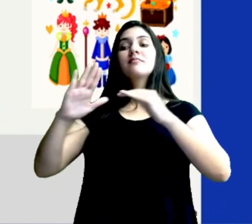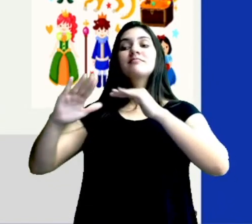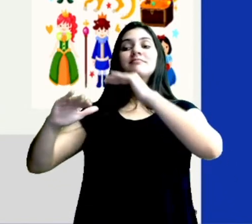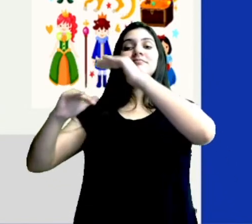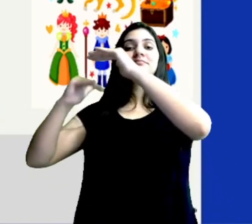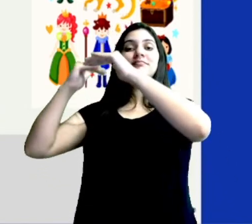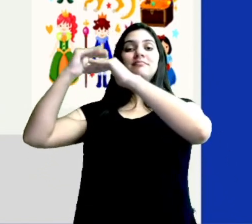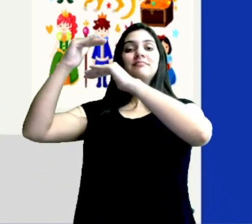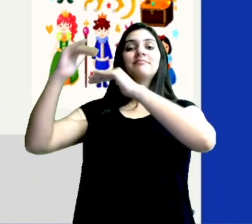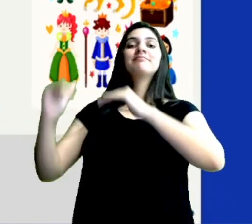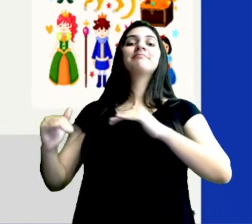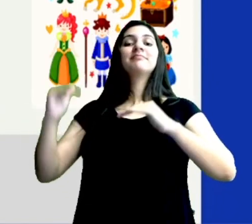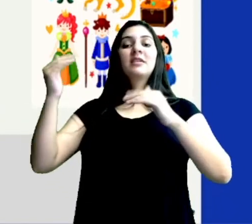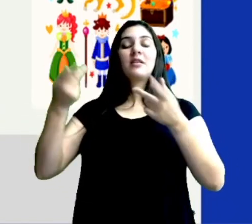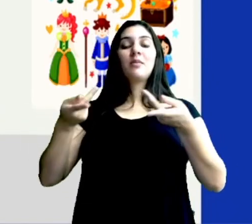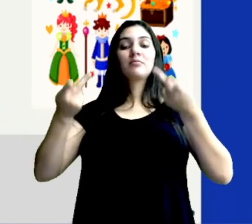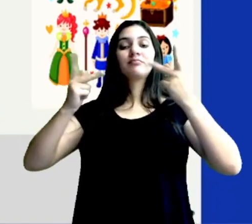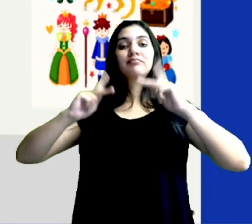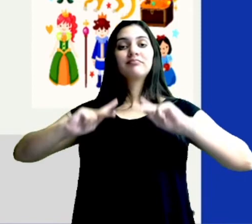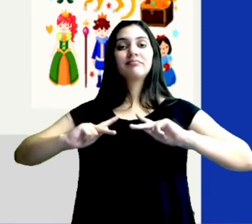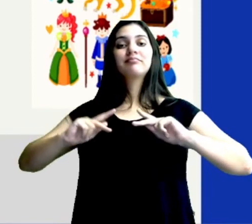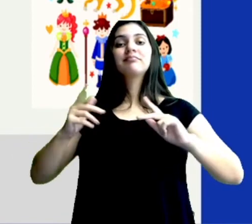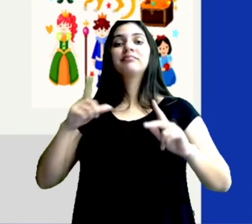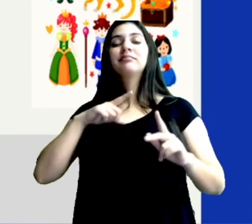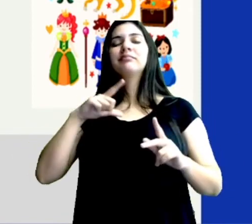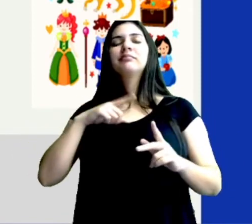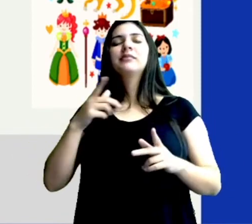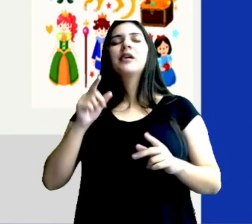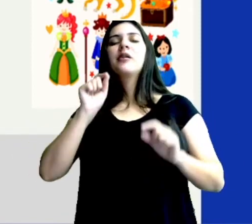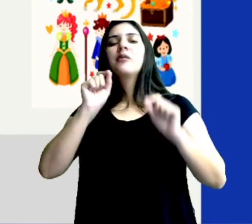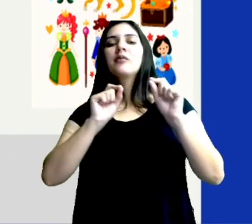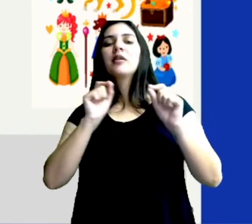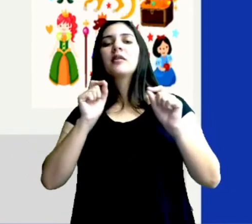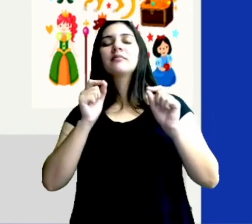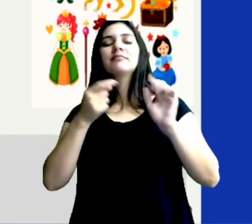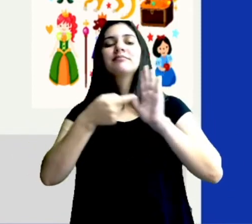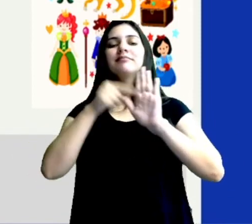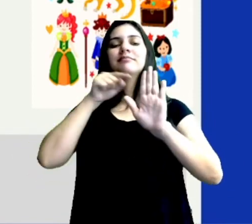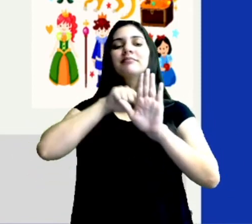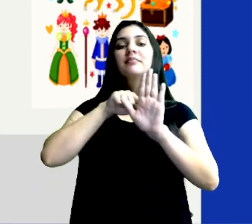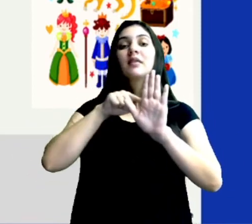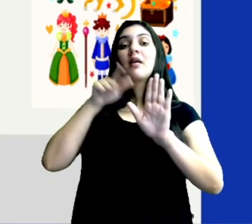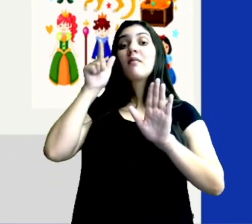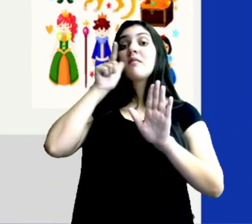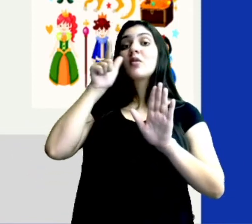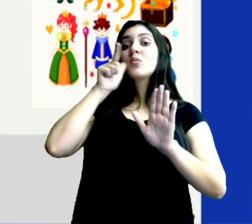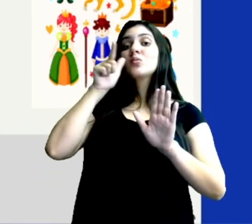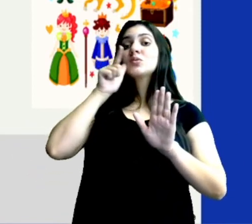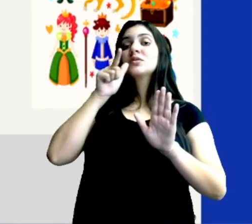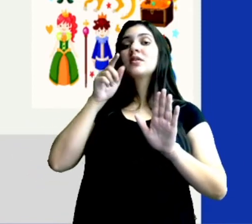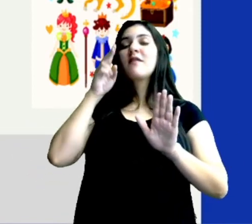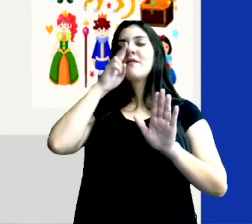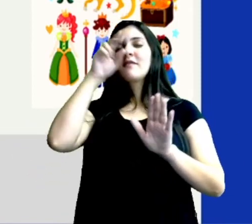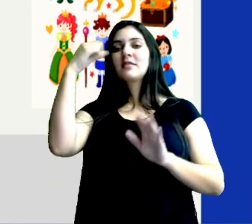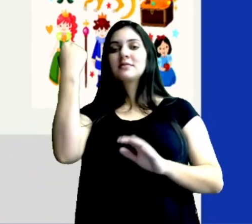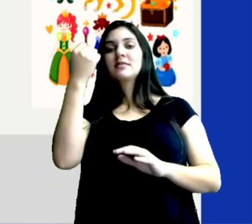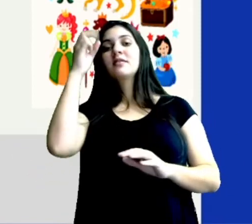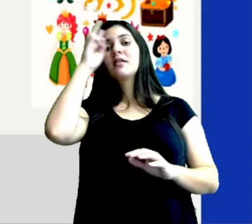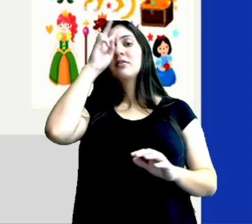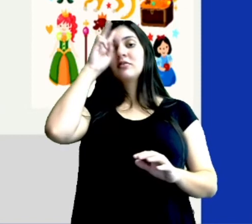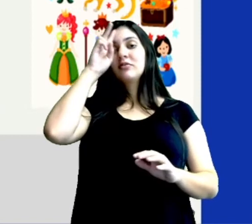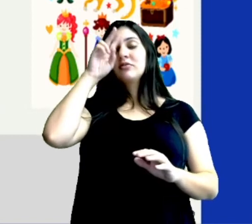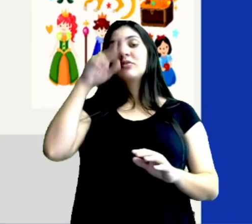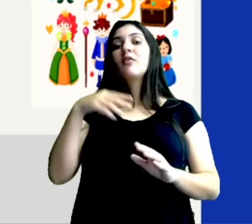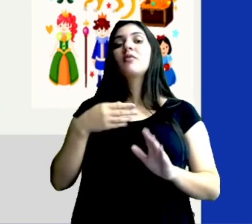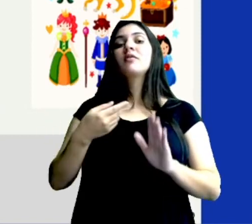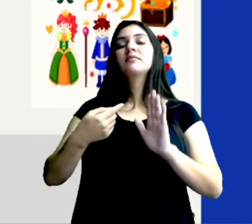né? Geralmente sempre tem aquele paradigma para a gente se vencer, aquela história, né? Que fica